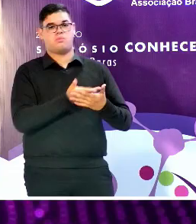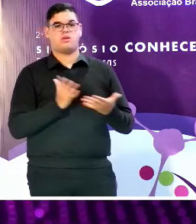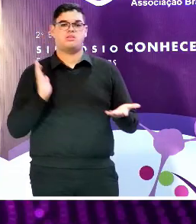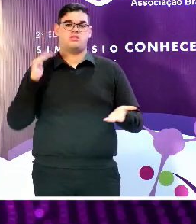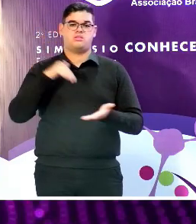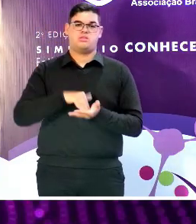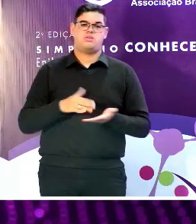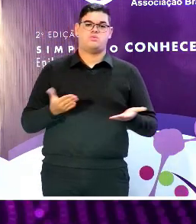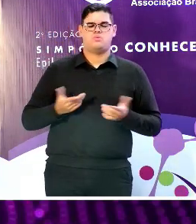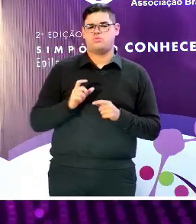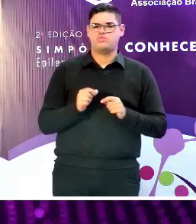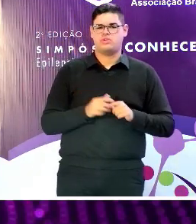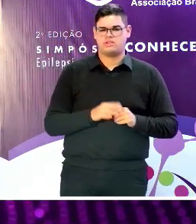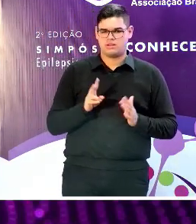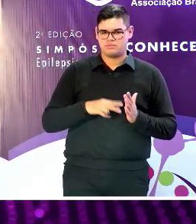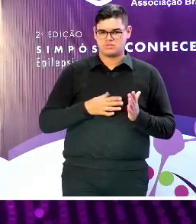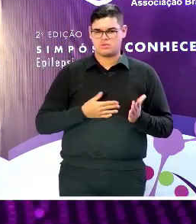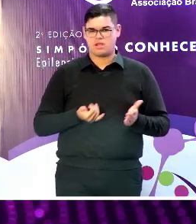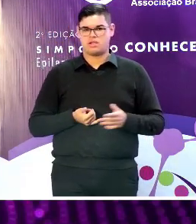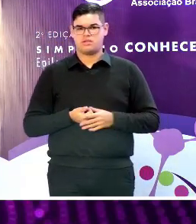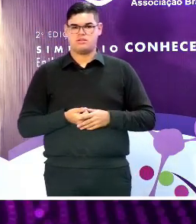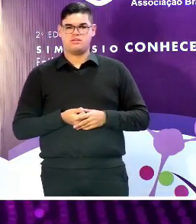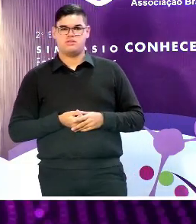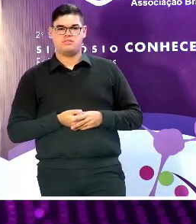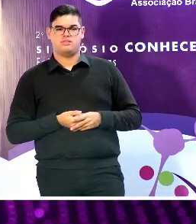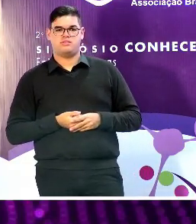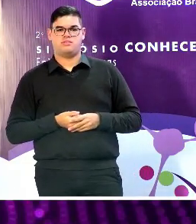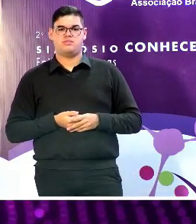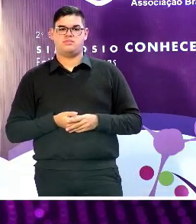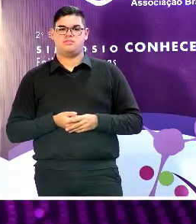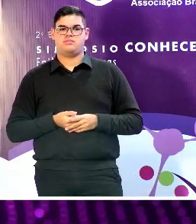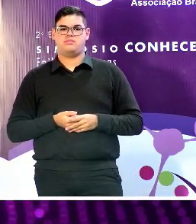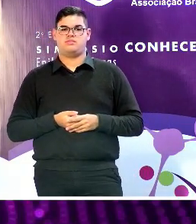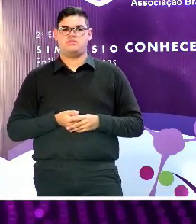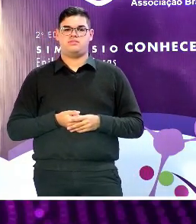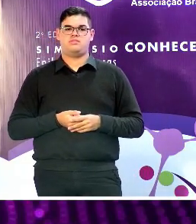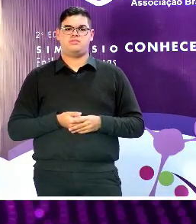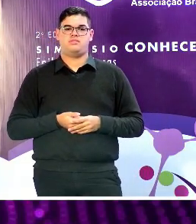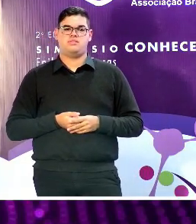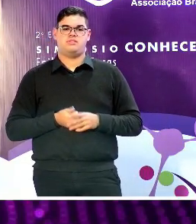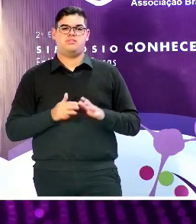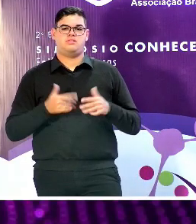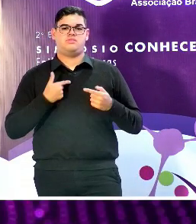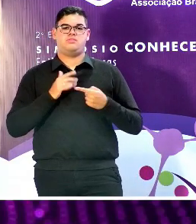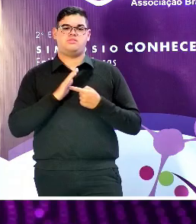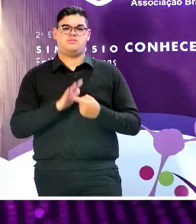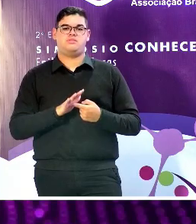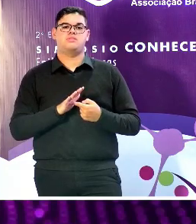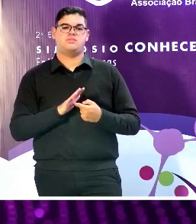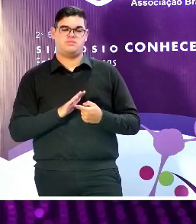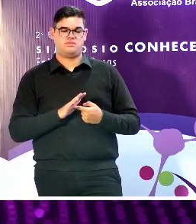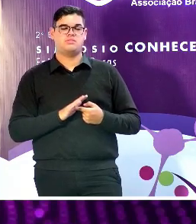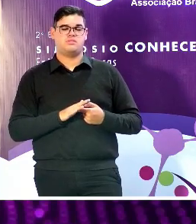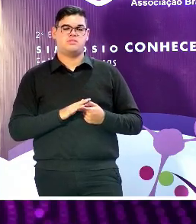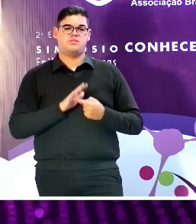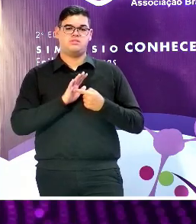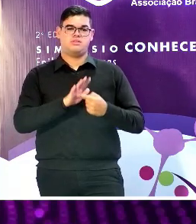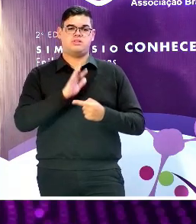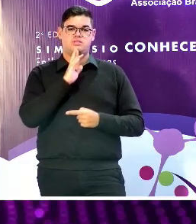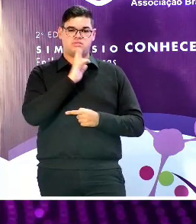fase que o grupo de pesquisa está hoje. Então, vou apresentar alguns resultados que a gente vem,